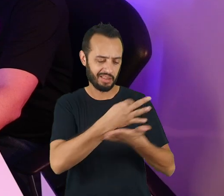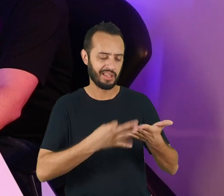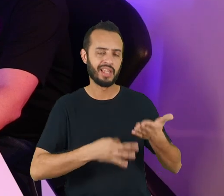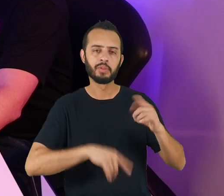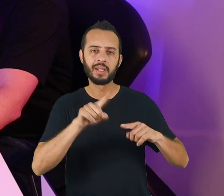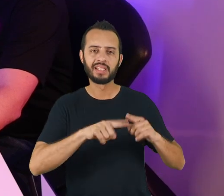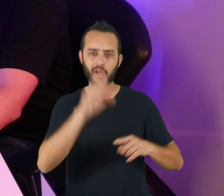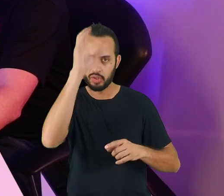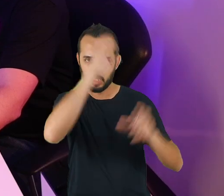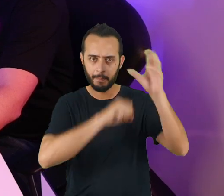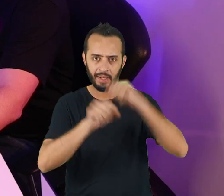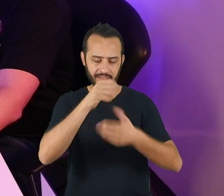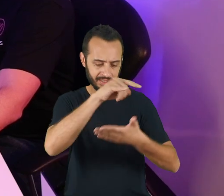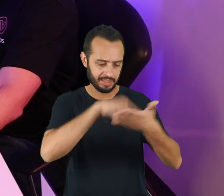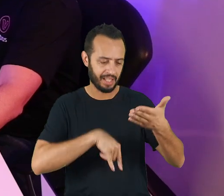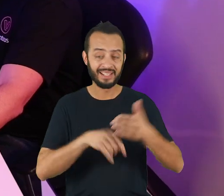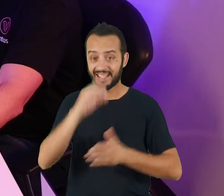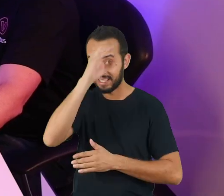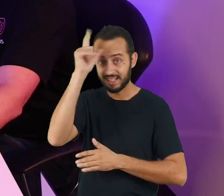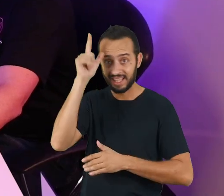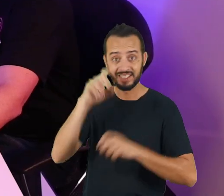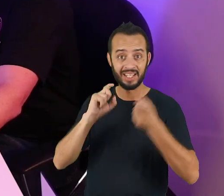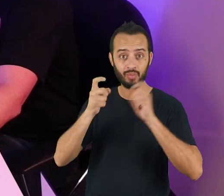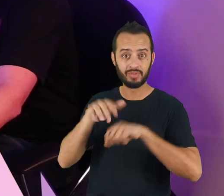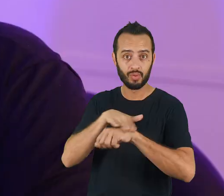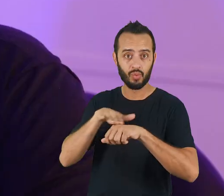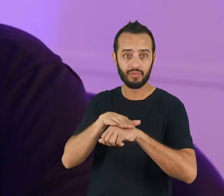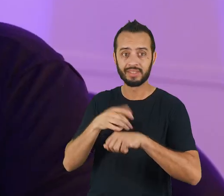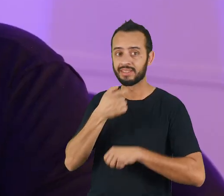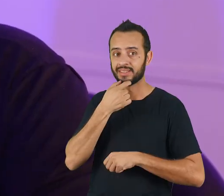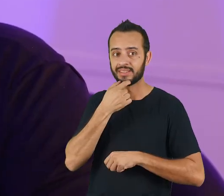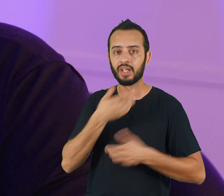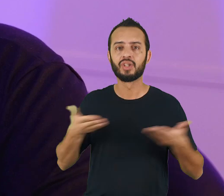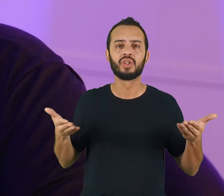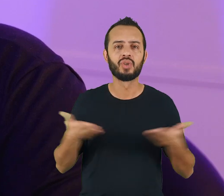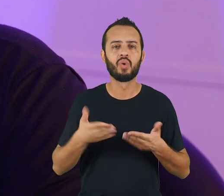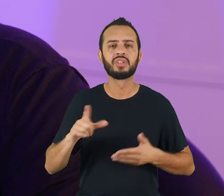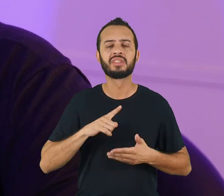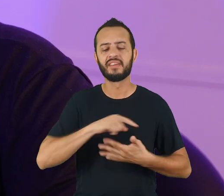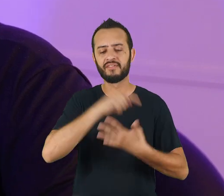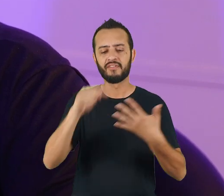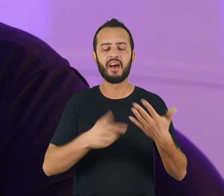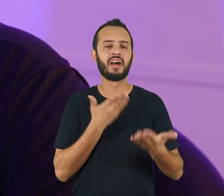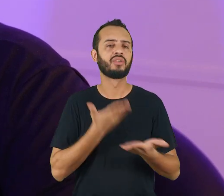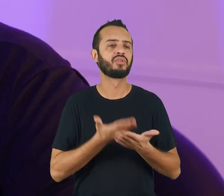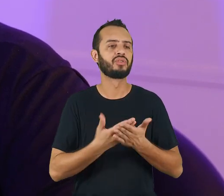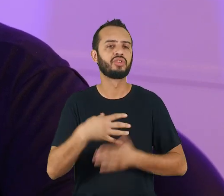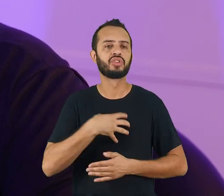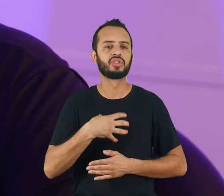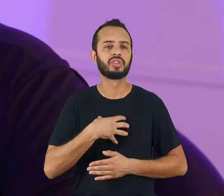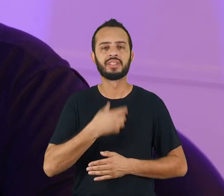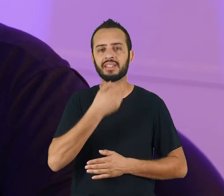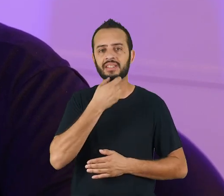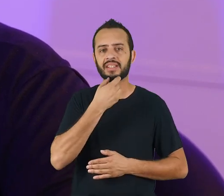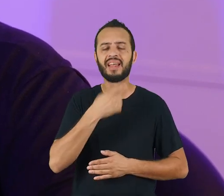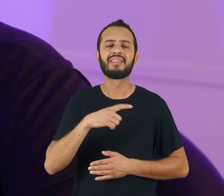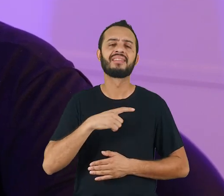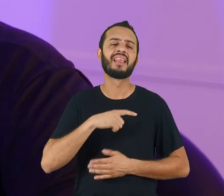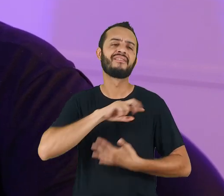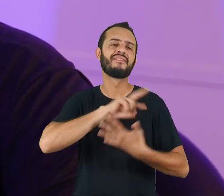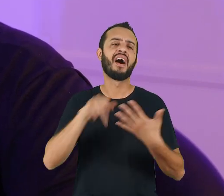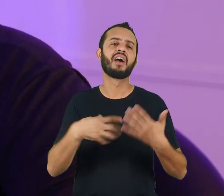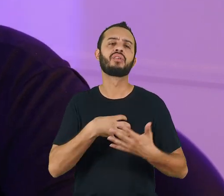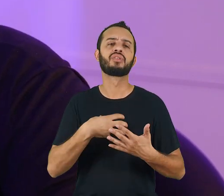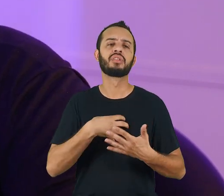ou Nossa clientes quantos clientes e hoje tem tanta maneira de se estudar eu não admito a pessoa não estudar gente